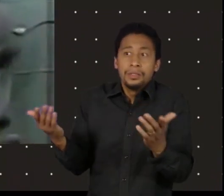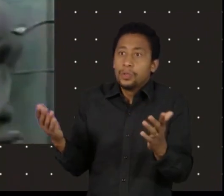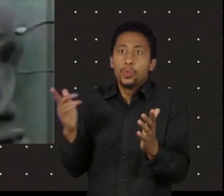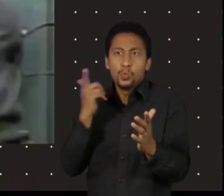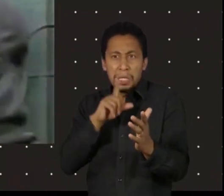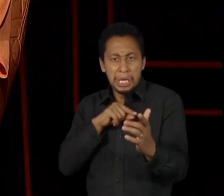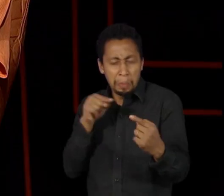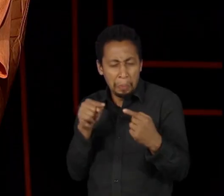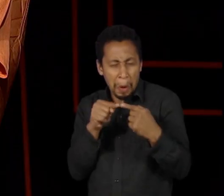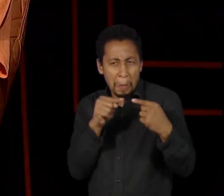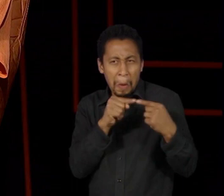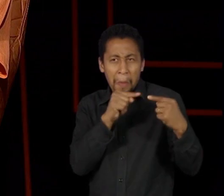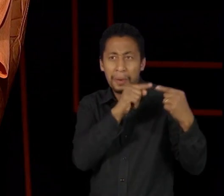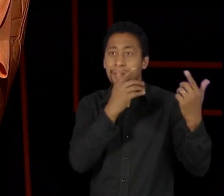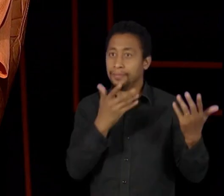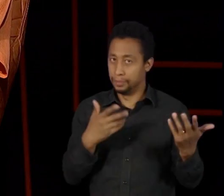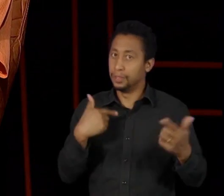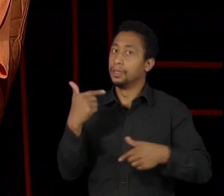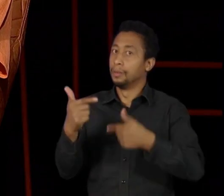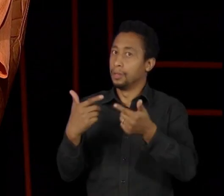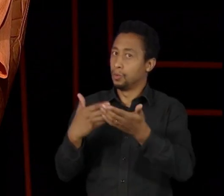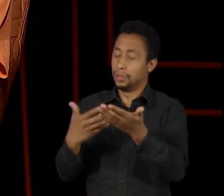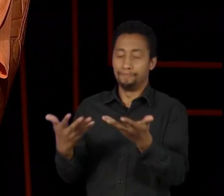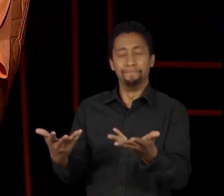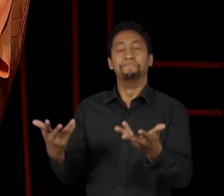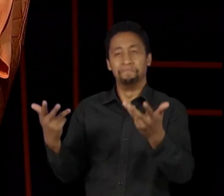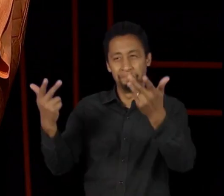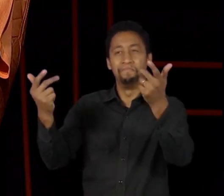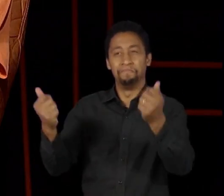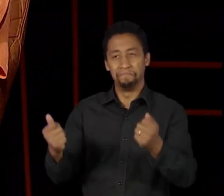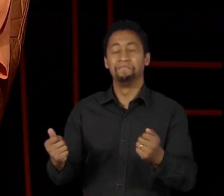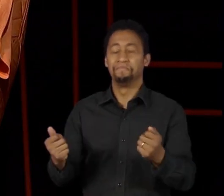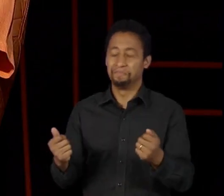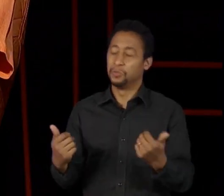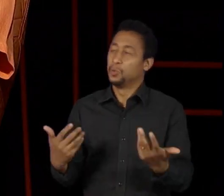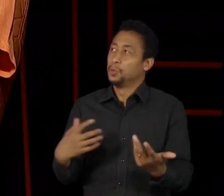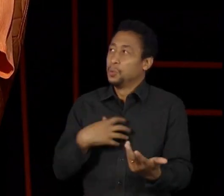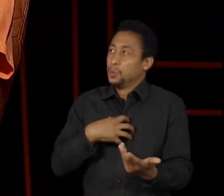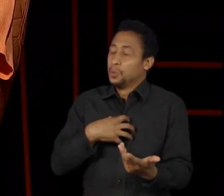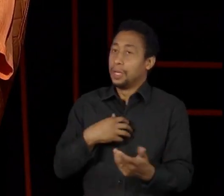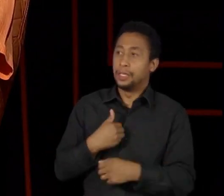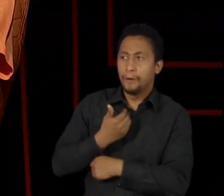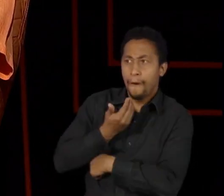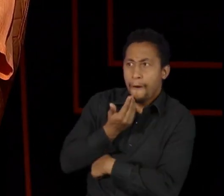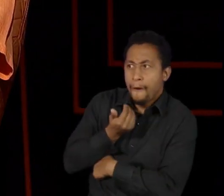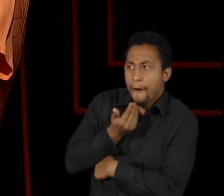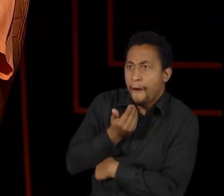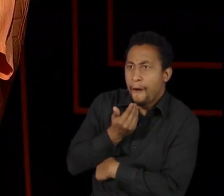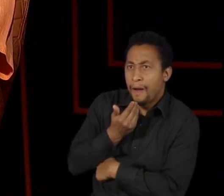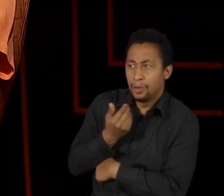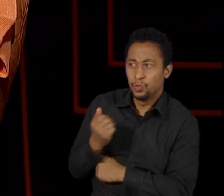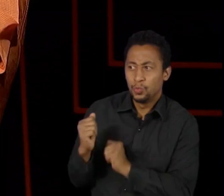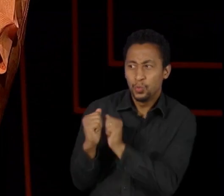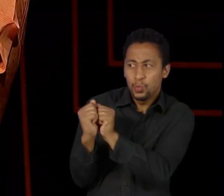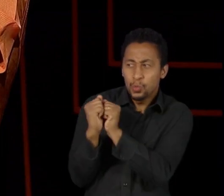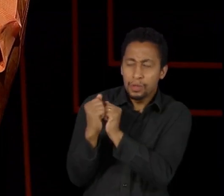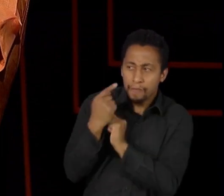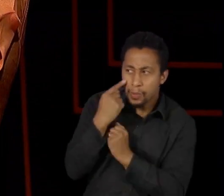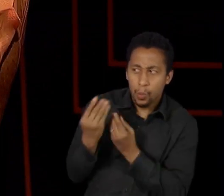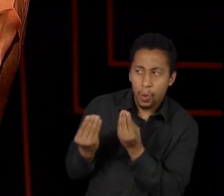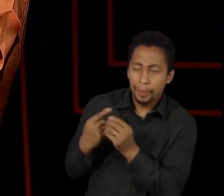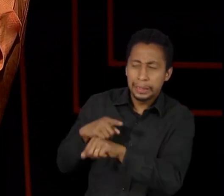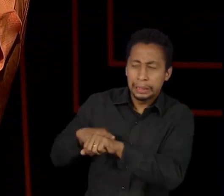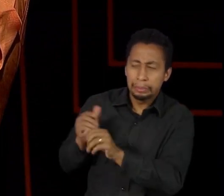né? Trabalhar com Golias é fantástico. Prestar atenção nele, ficava grudado nele. Vendo a coisa, o